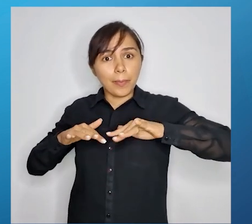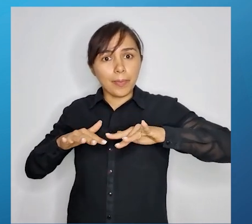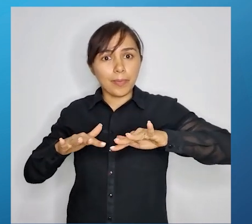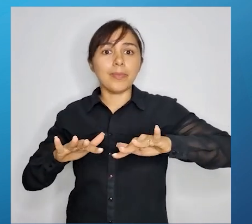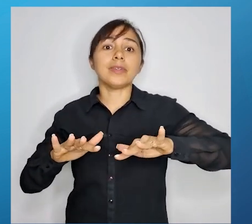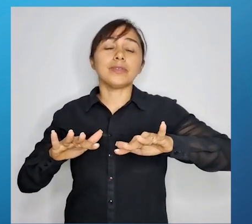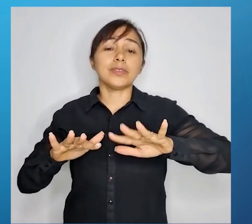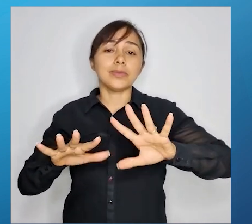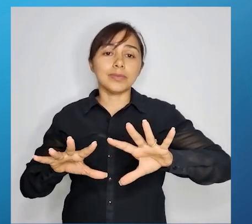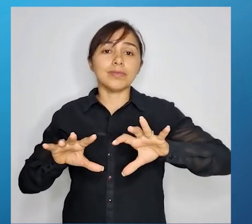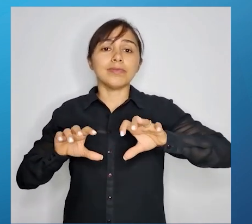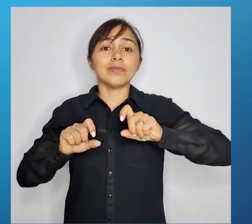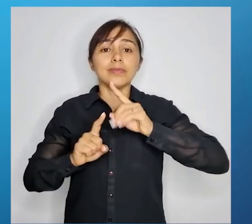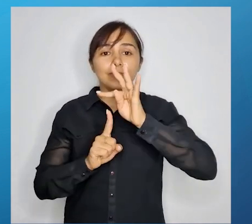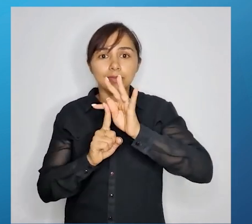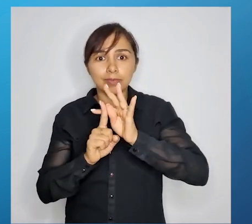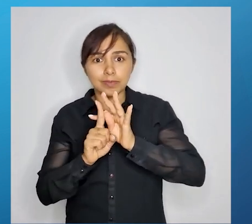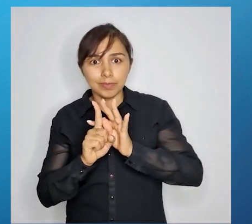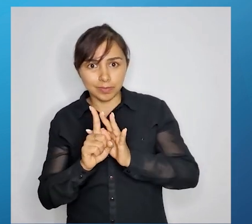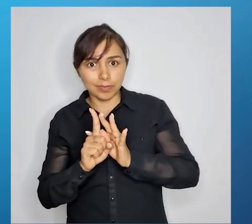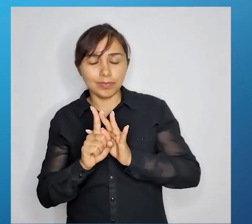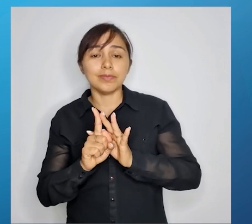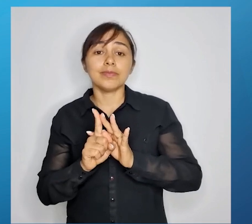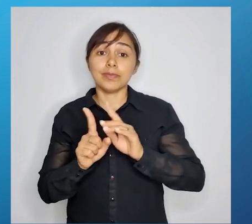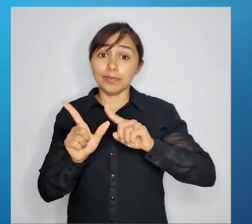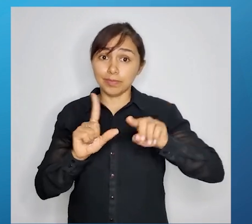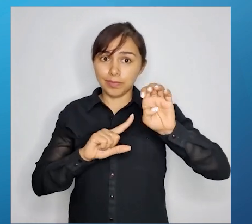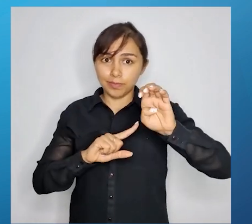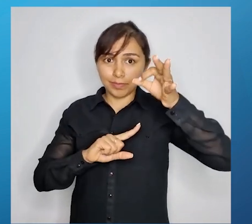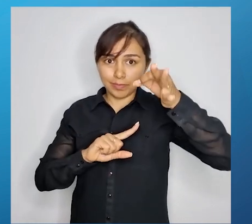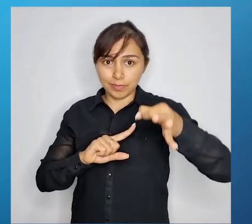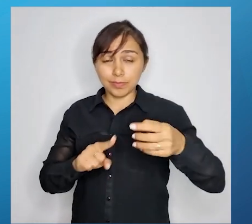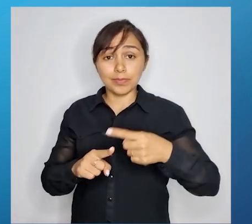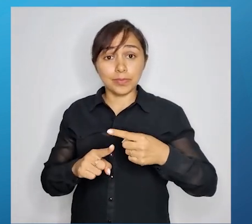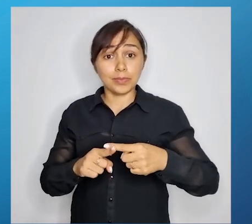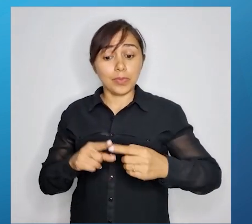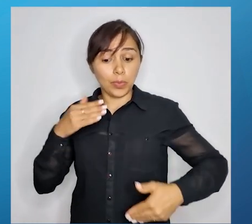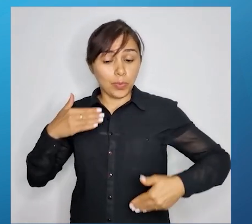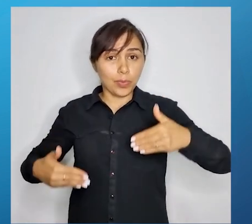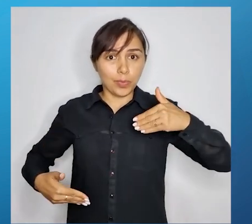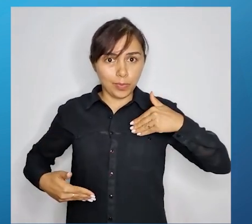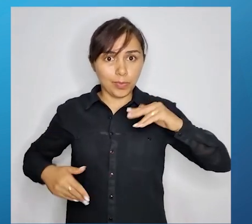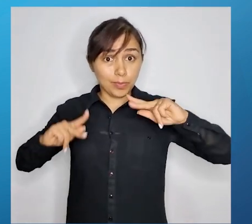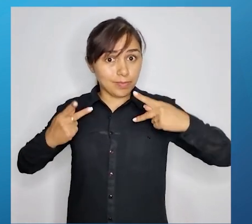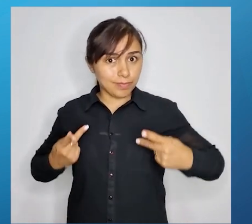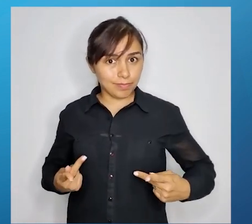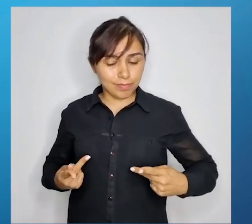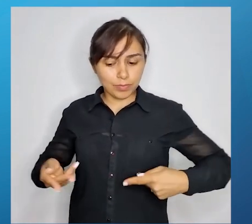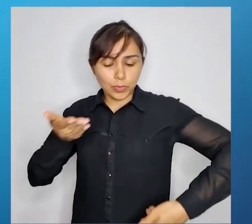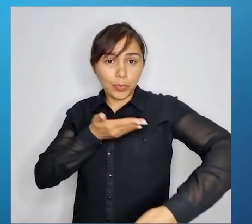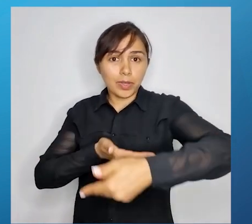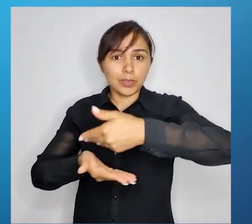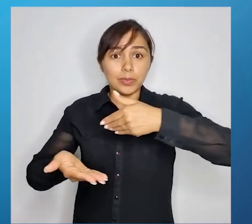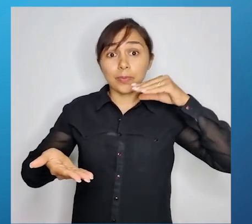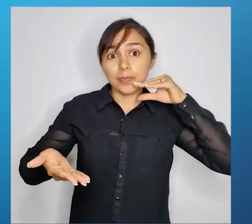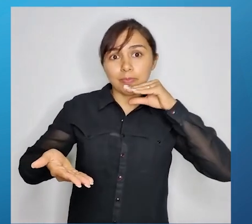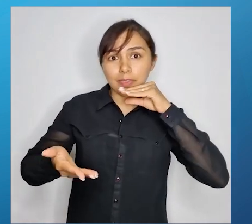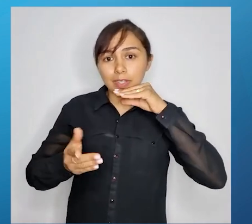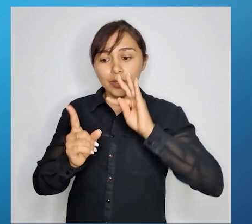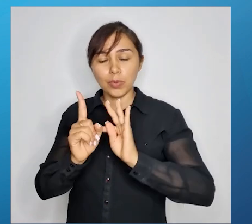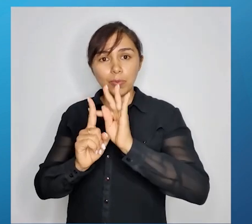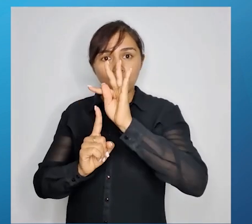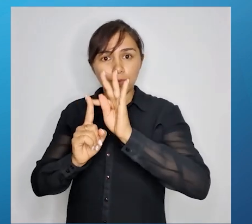correta? Letra E. As trocas de calor entre o corpo humano e o ambiente são um dos motivos que geram o eriçamento